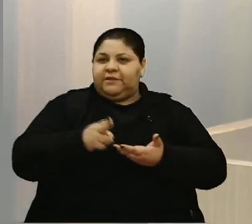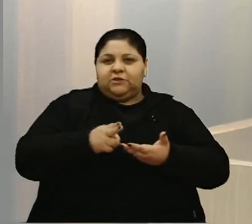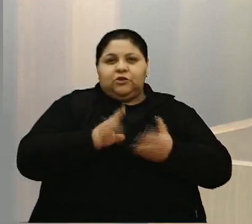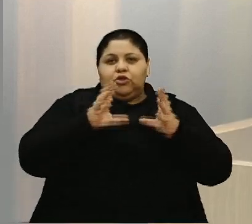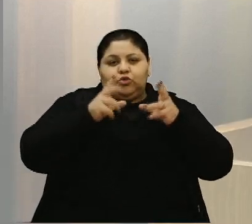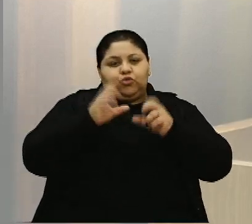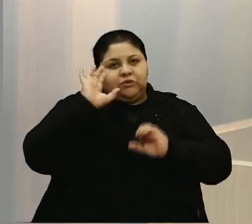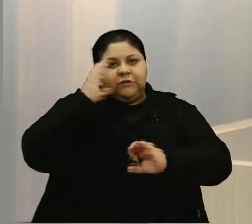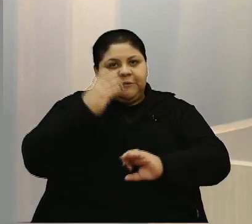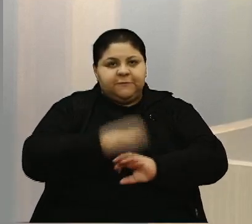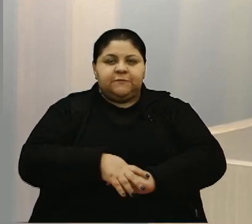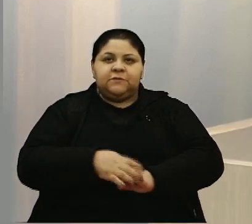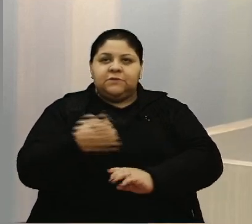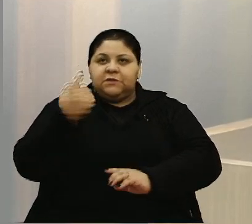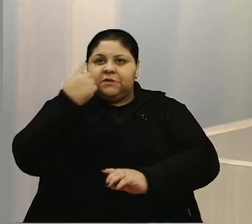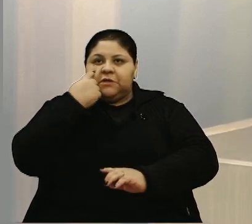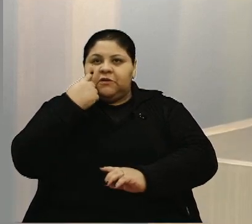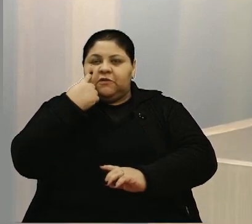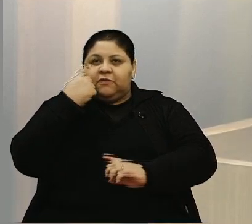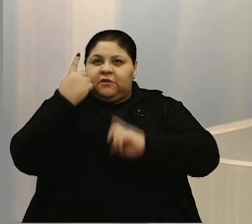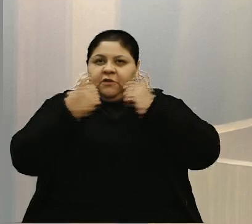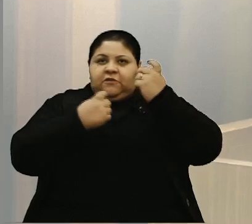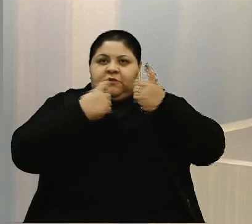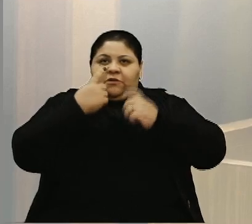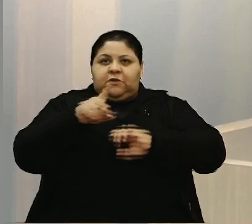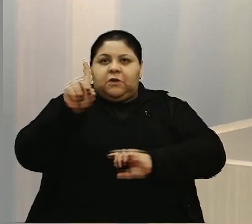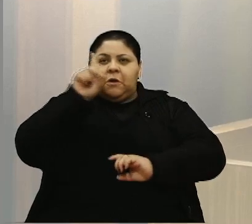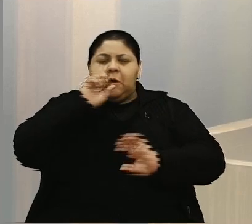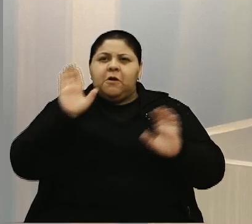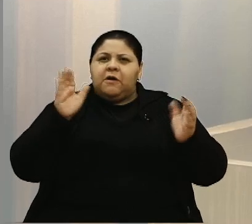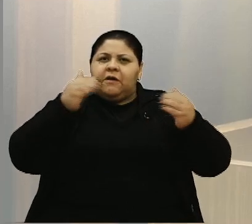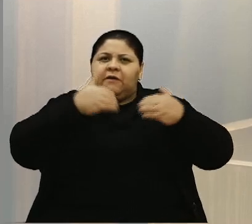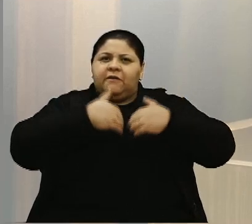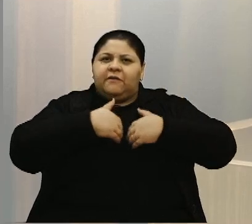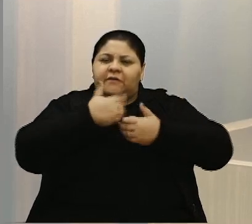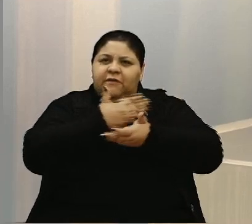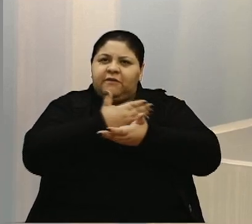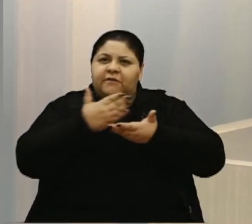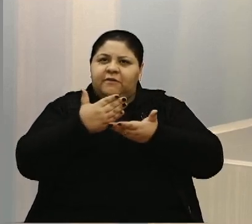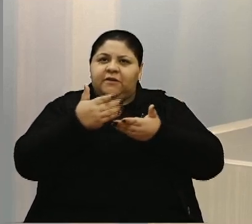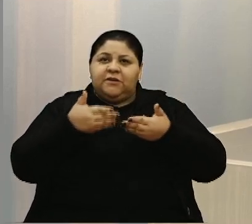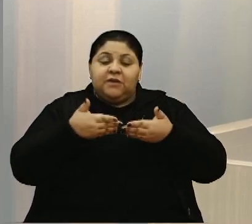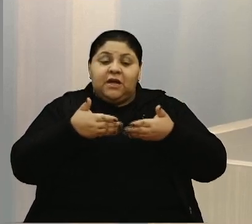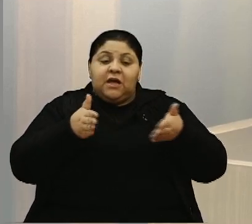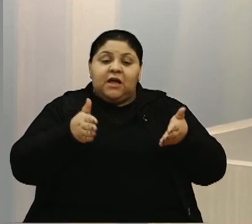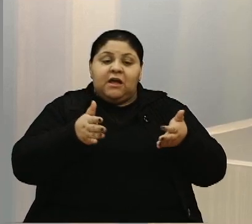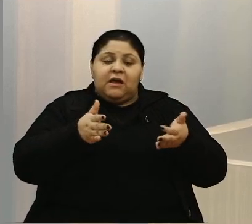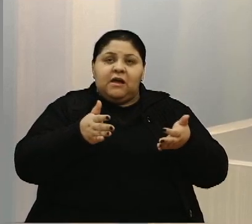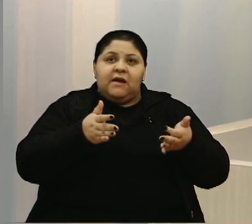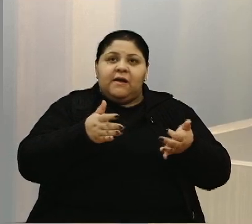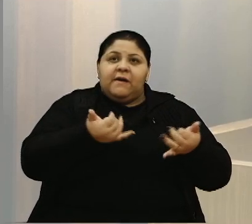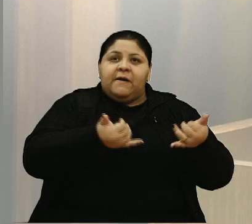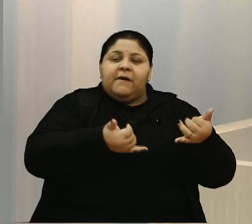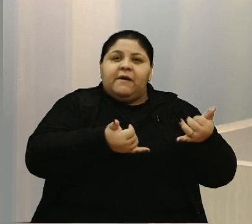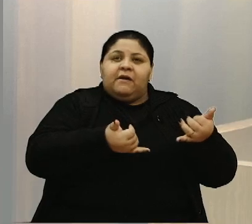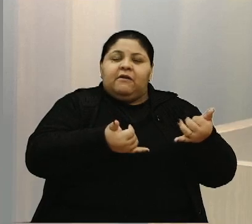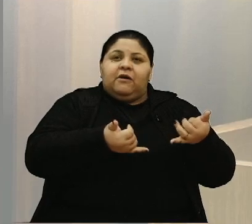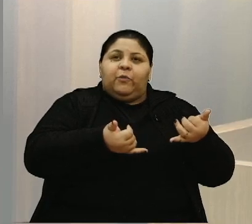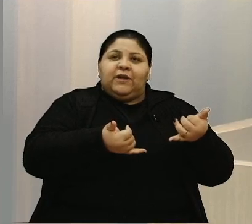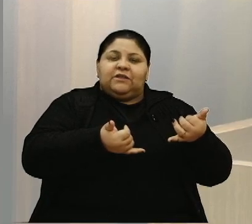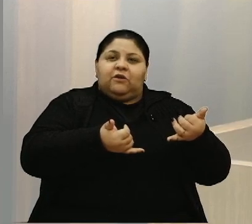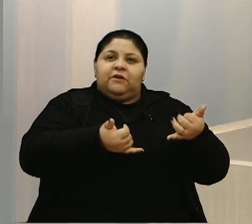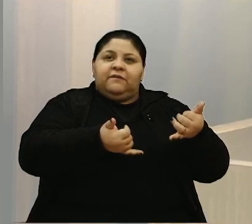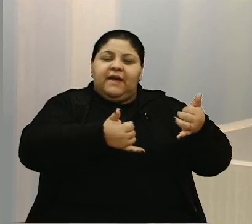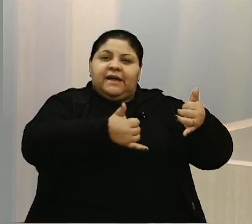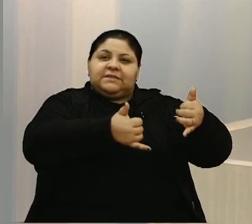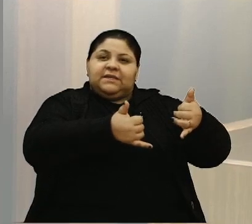Eu vejo aqui algumas mães, né, de autistas, acho que a abertura do nosso ambulatório para atender os pacientes autistas, e